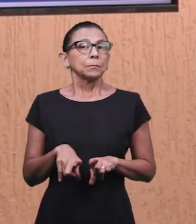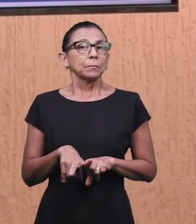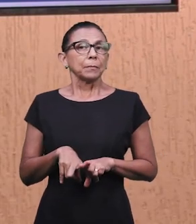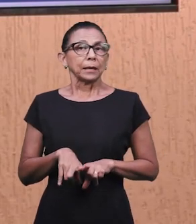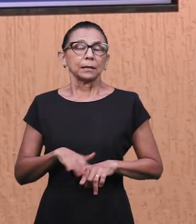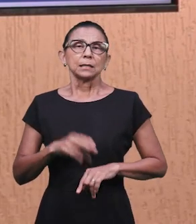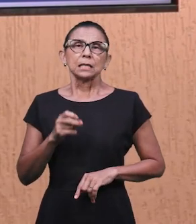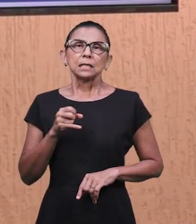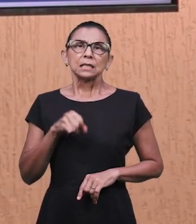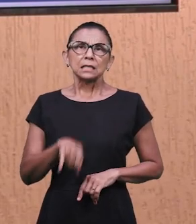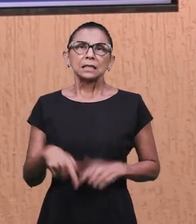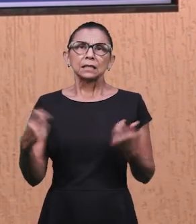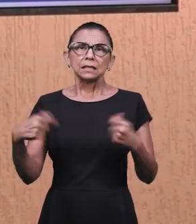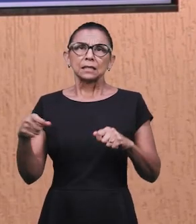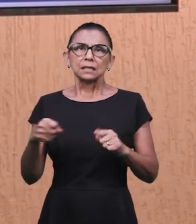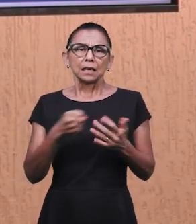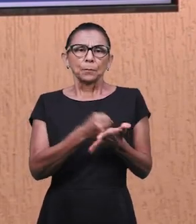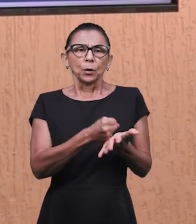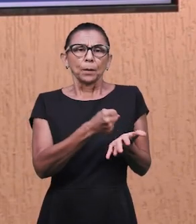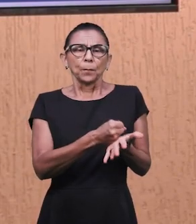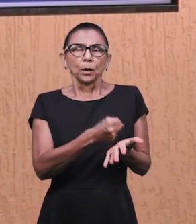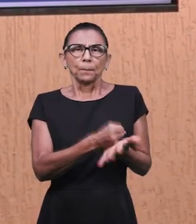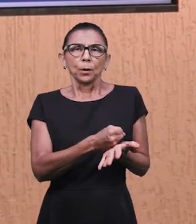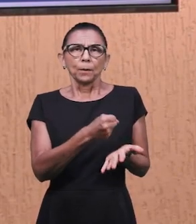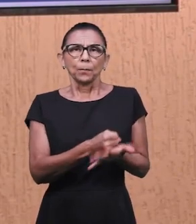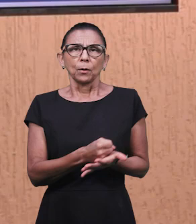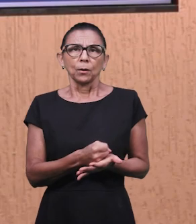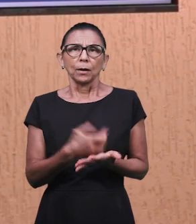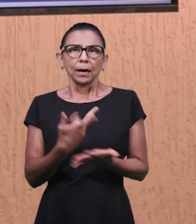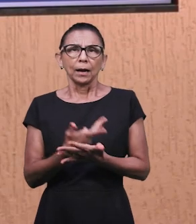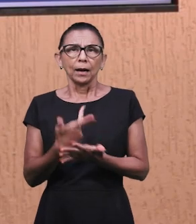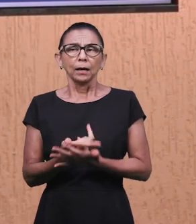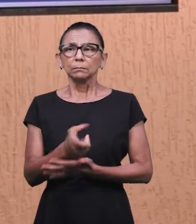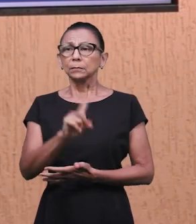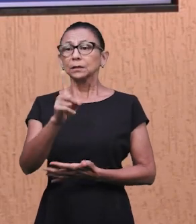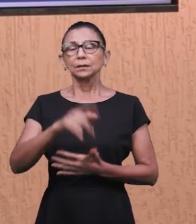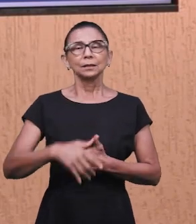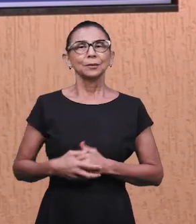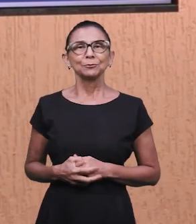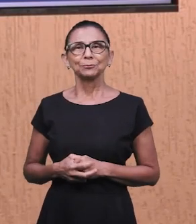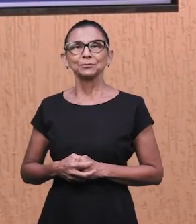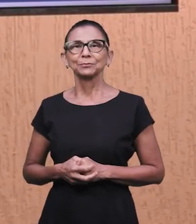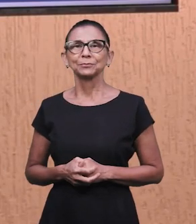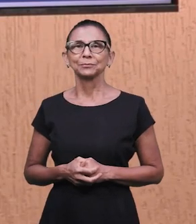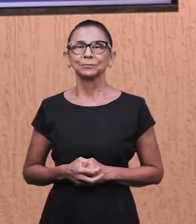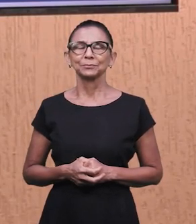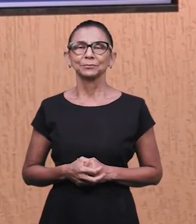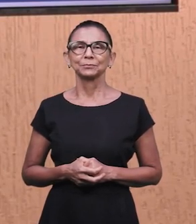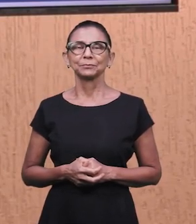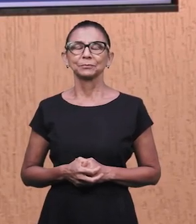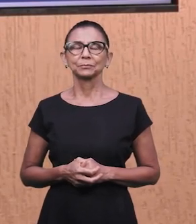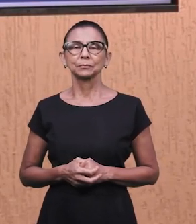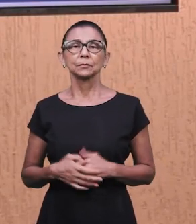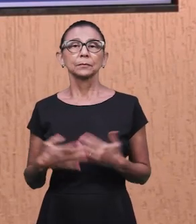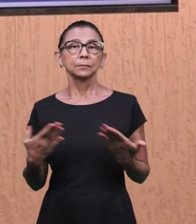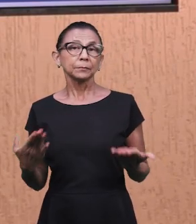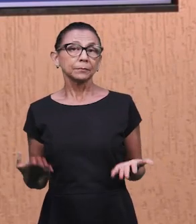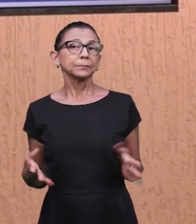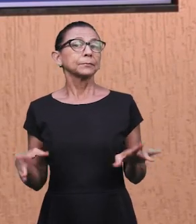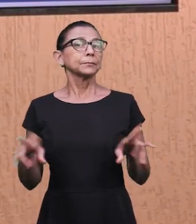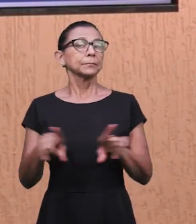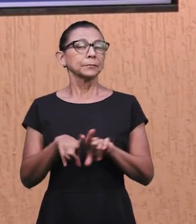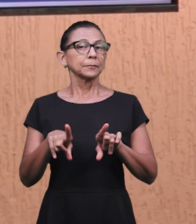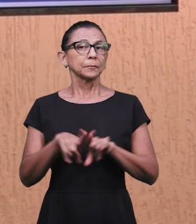esse tipo de suporte, é errado? Não, nós podemos dar. Nós vamos no ritmo da criança.